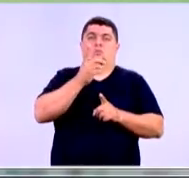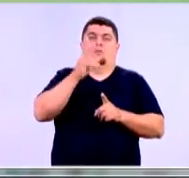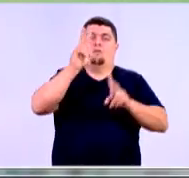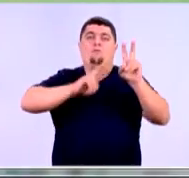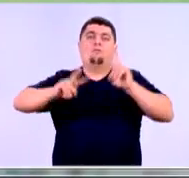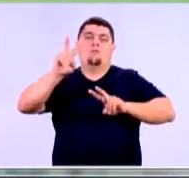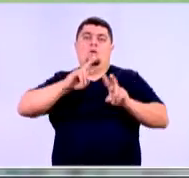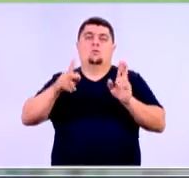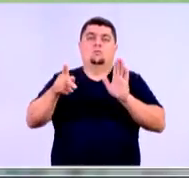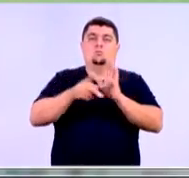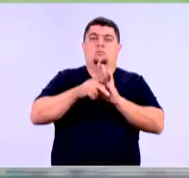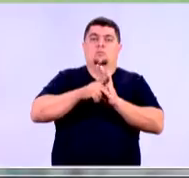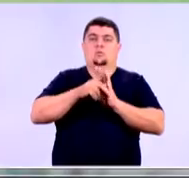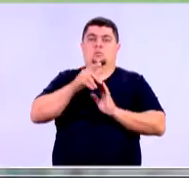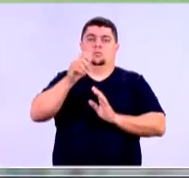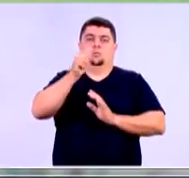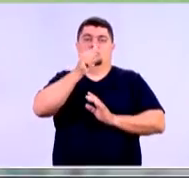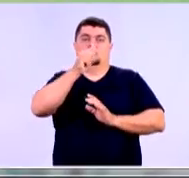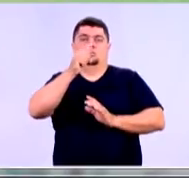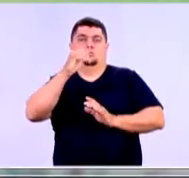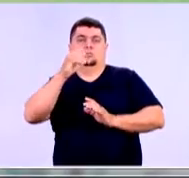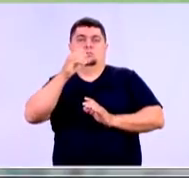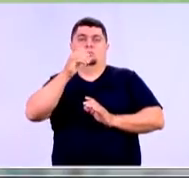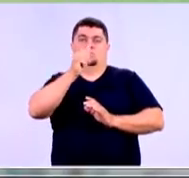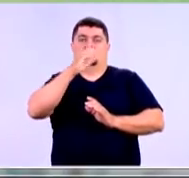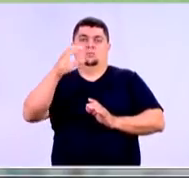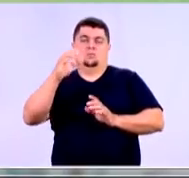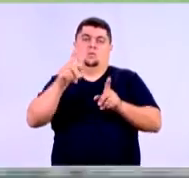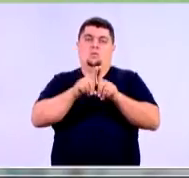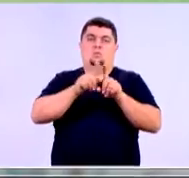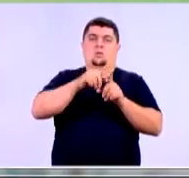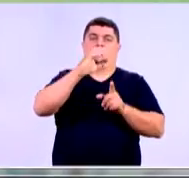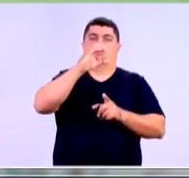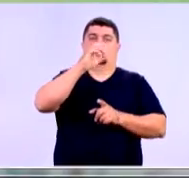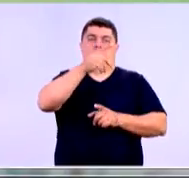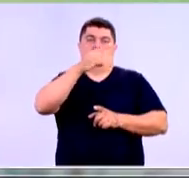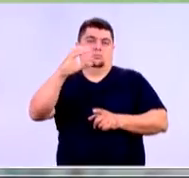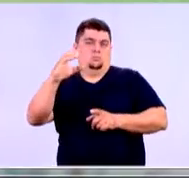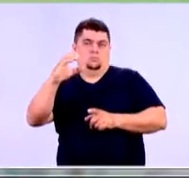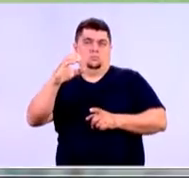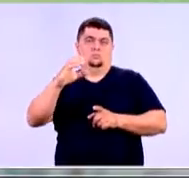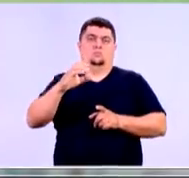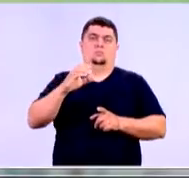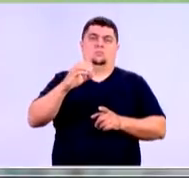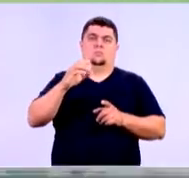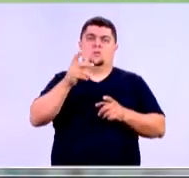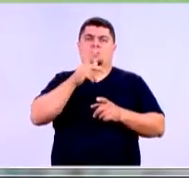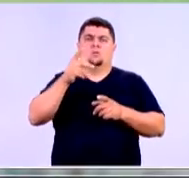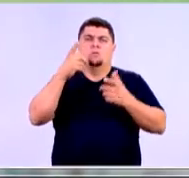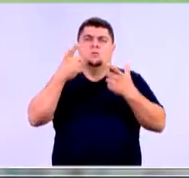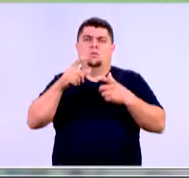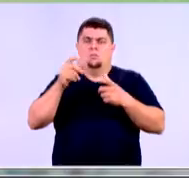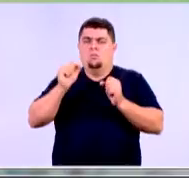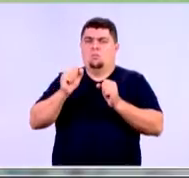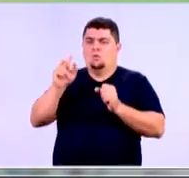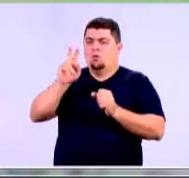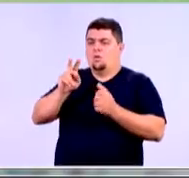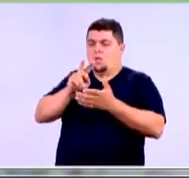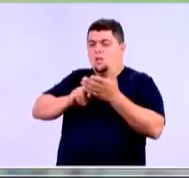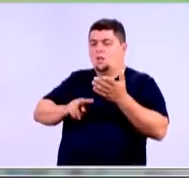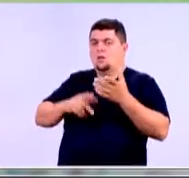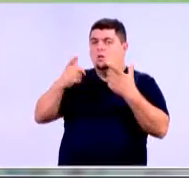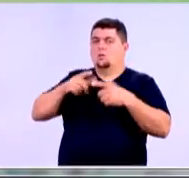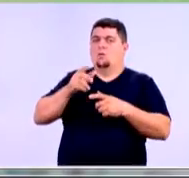nosso ativo circulante e para o passivo circulante. Professor, o senhor poderia ler para a gente qual que é o